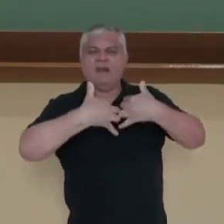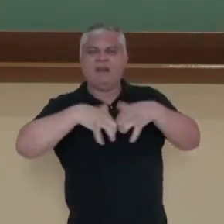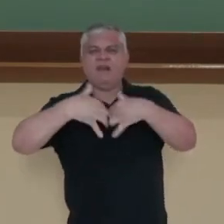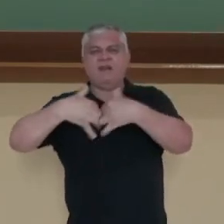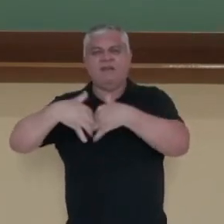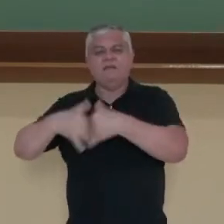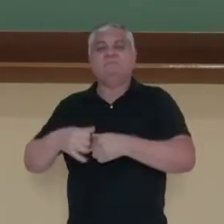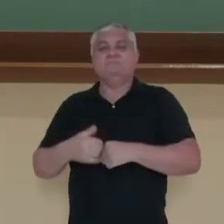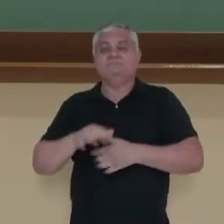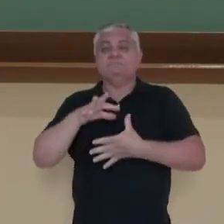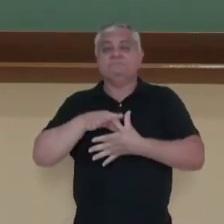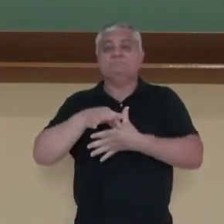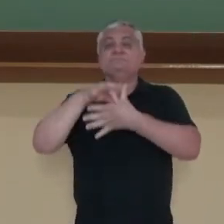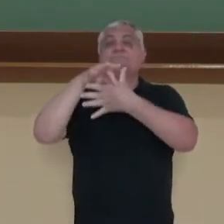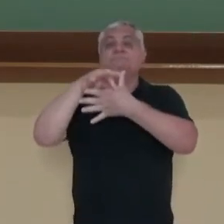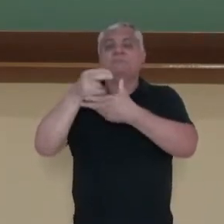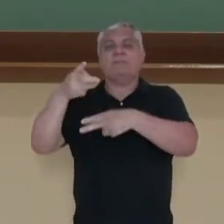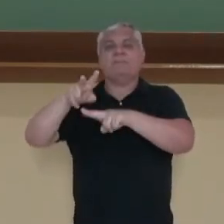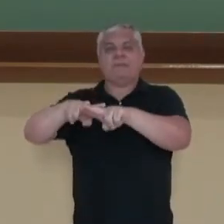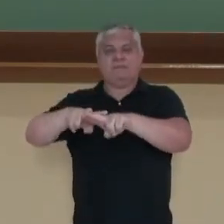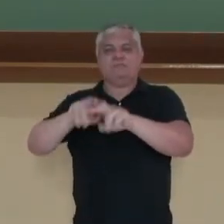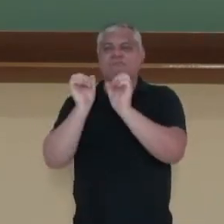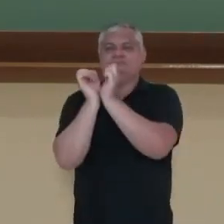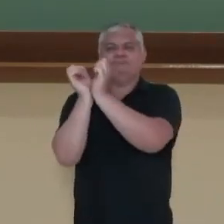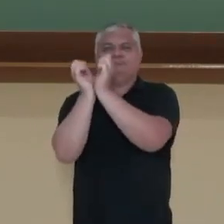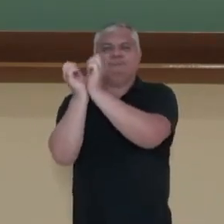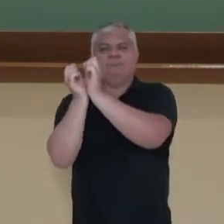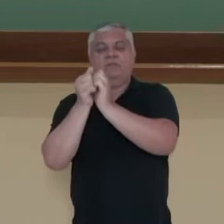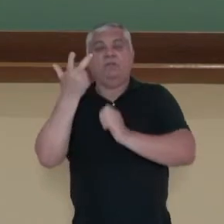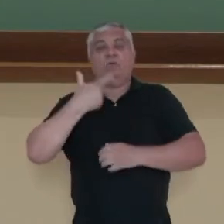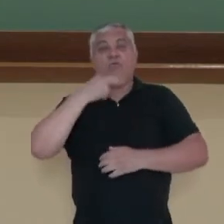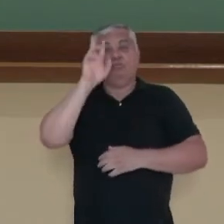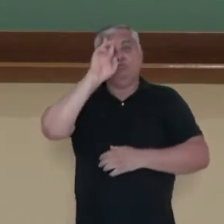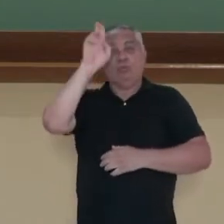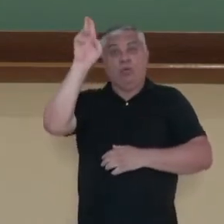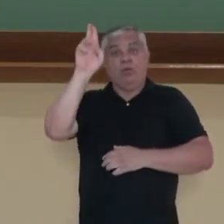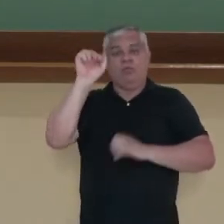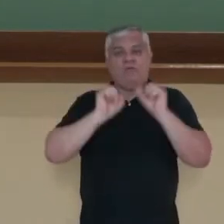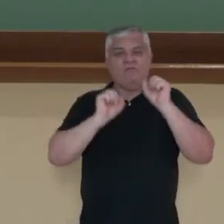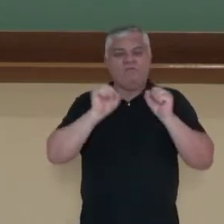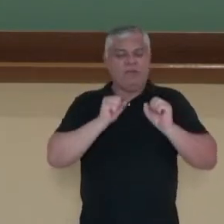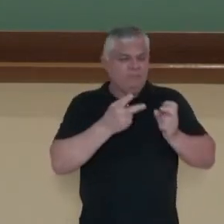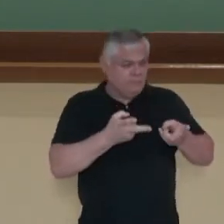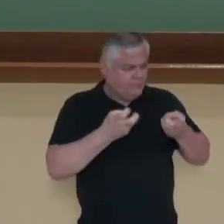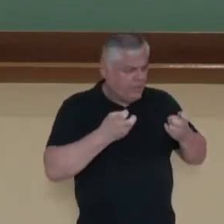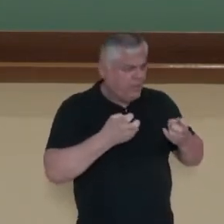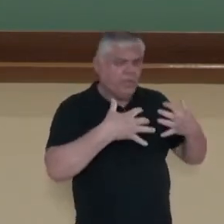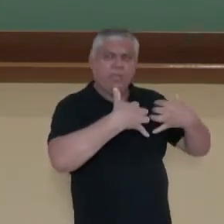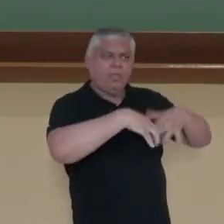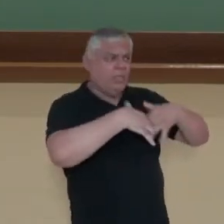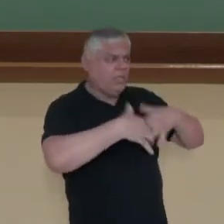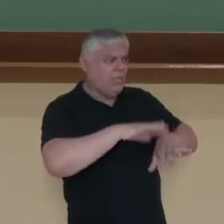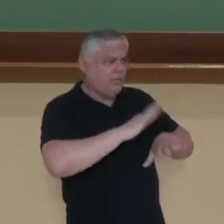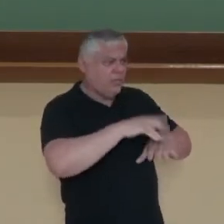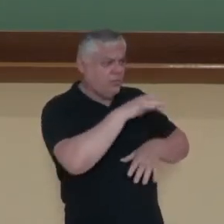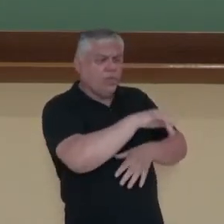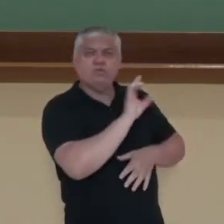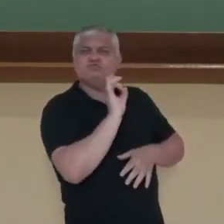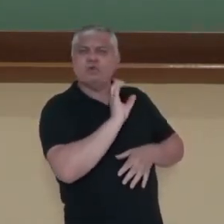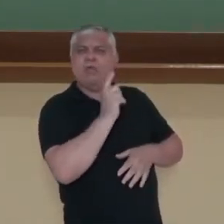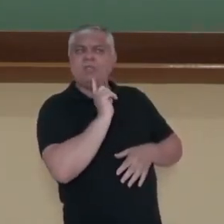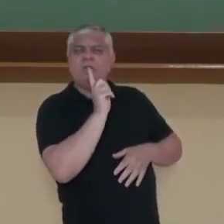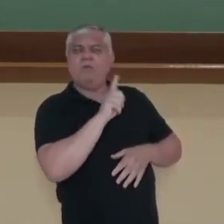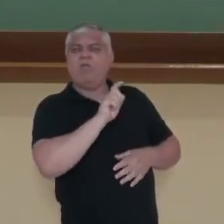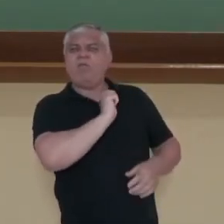seus líderes foram presos, né? Os donos das fábricas percebiam, né, que as máquinas não quebravam sozinhas, mas que elas